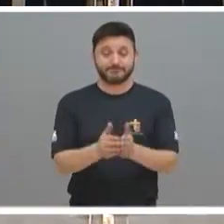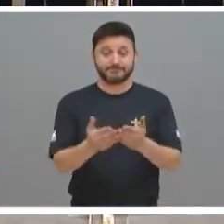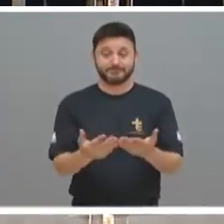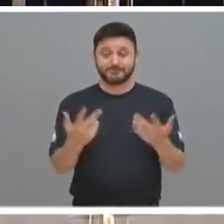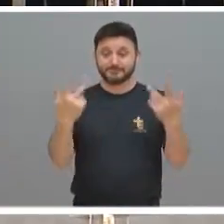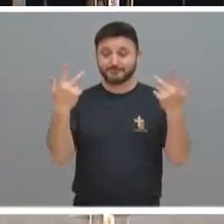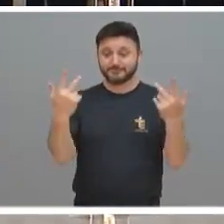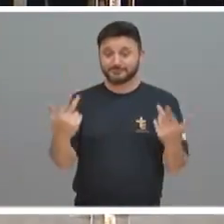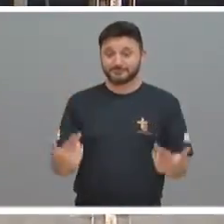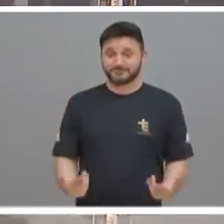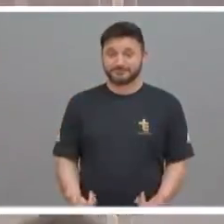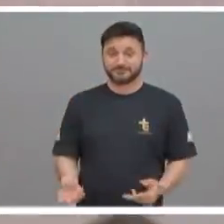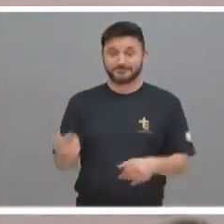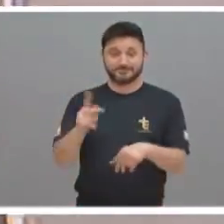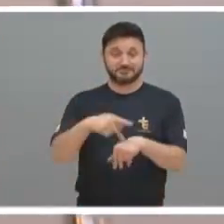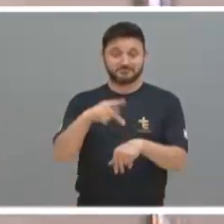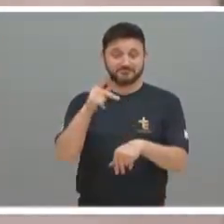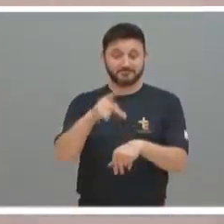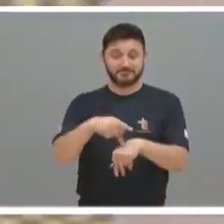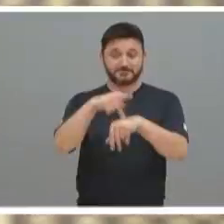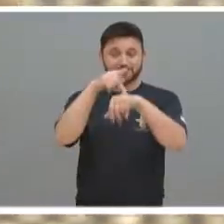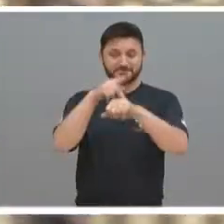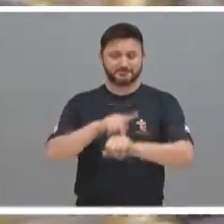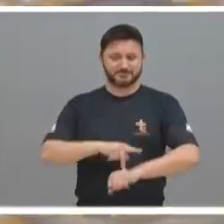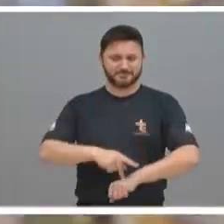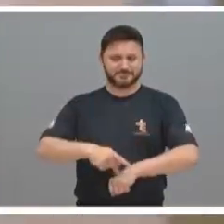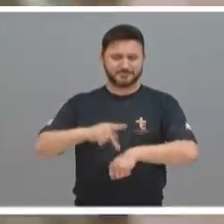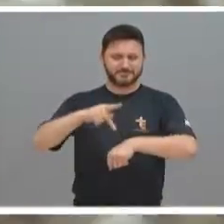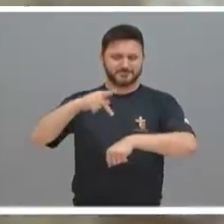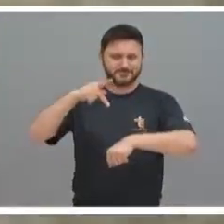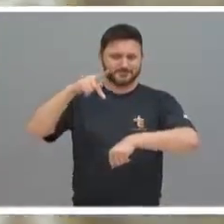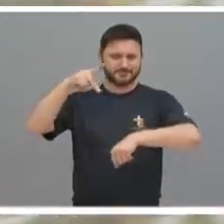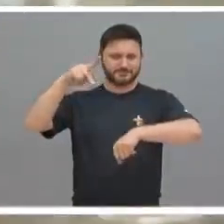Palavra é como pedra,